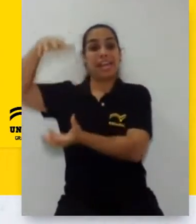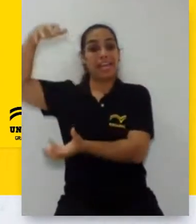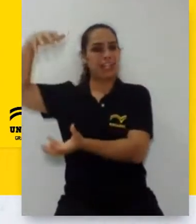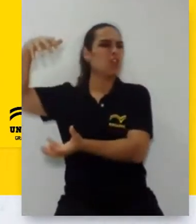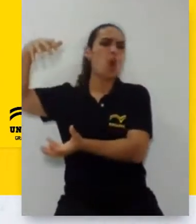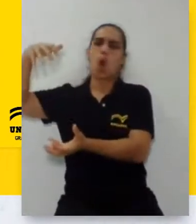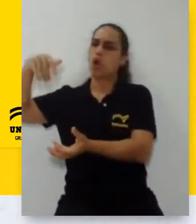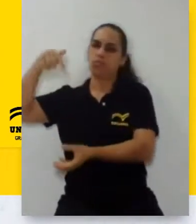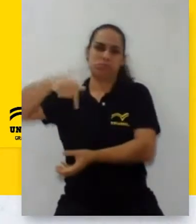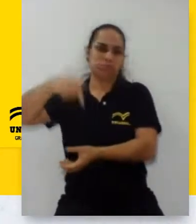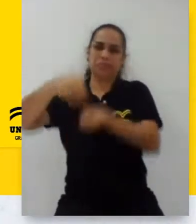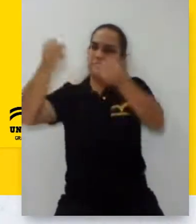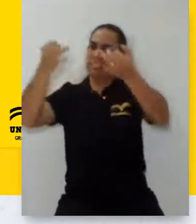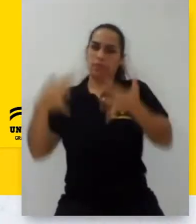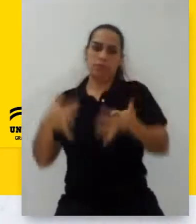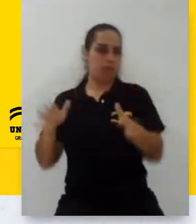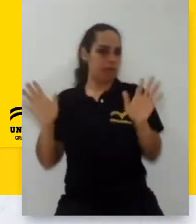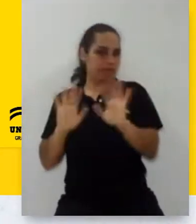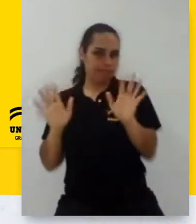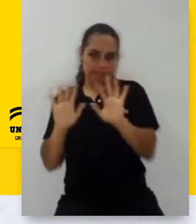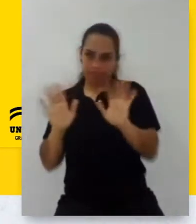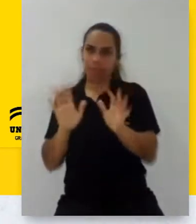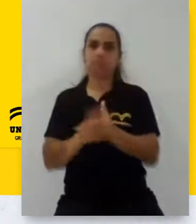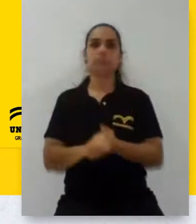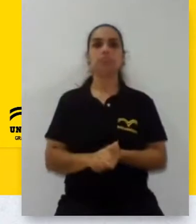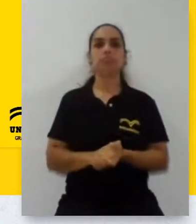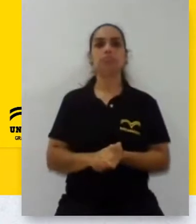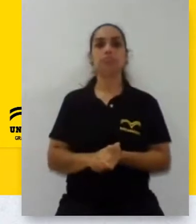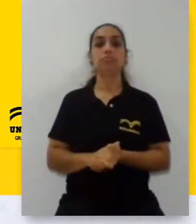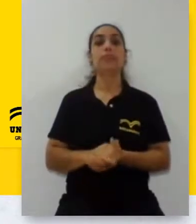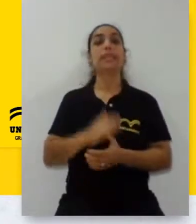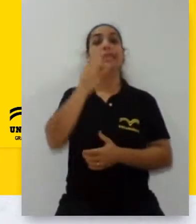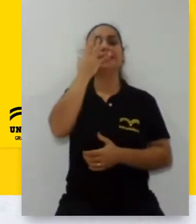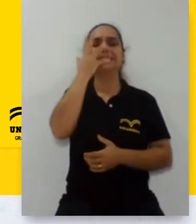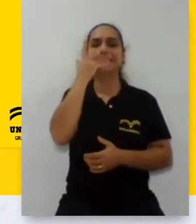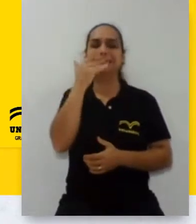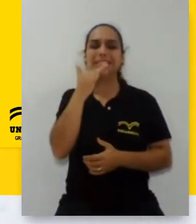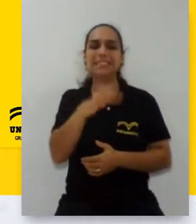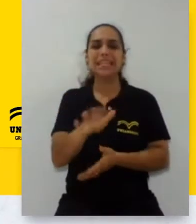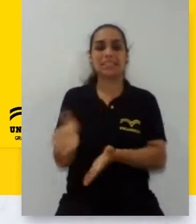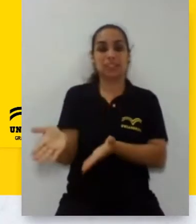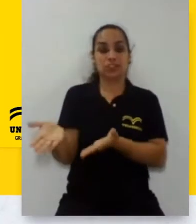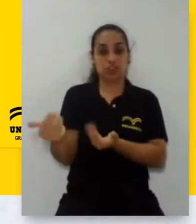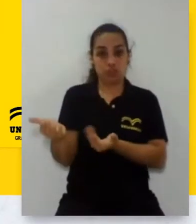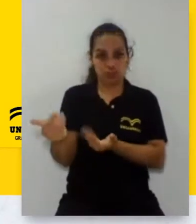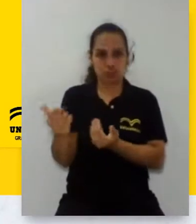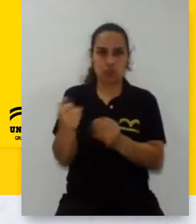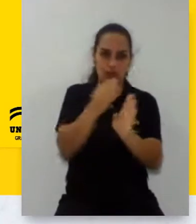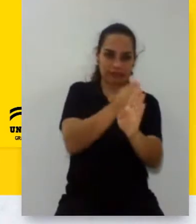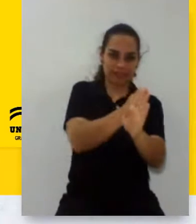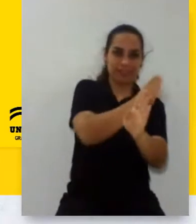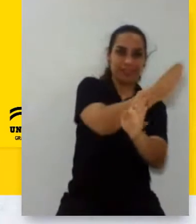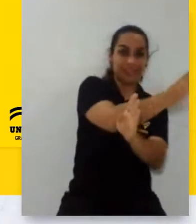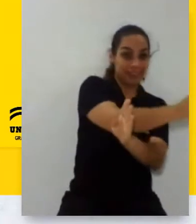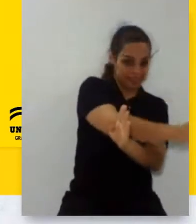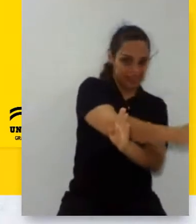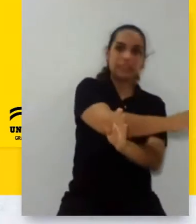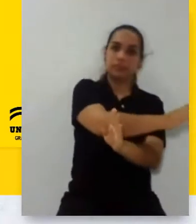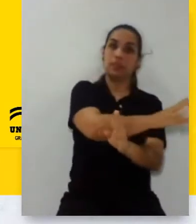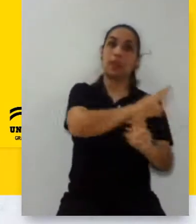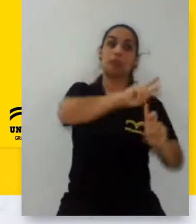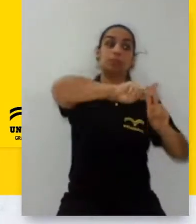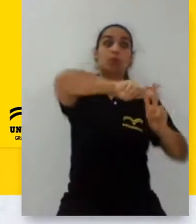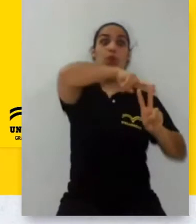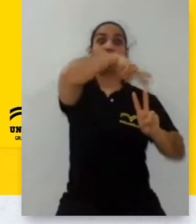recomendação é parecida, é similar. Crianças, jovens, a recomendação é pelo menos o dobro disso, certo?